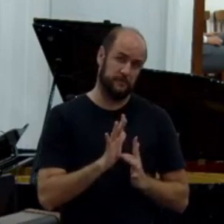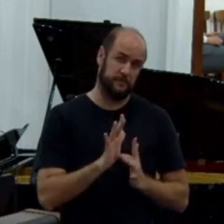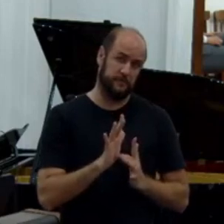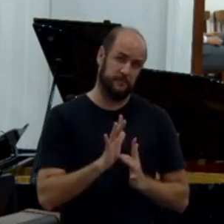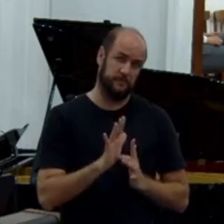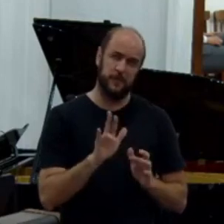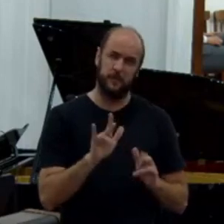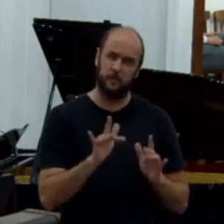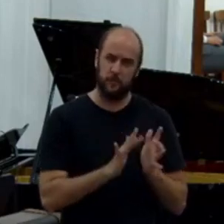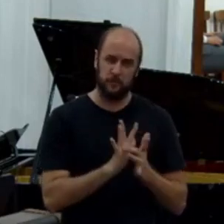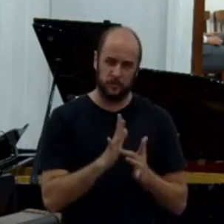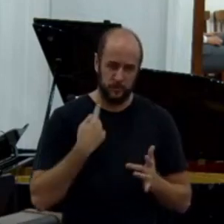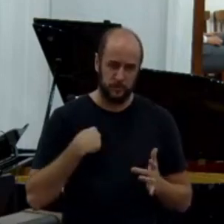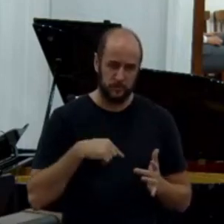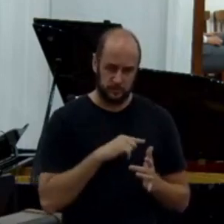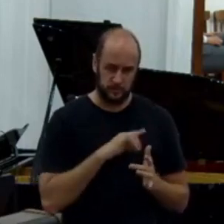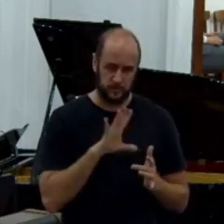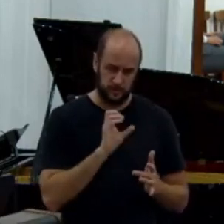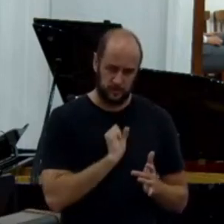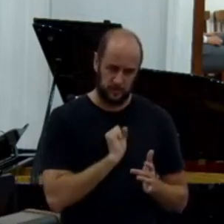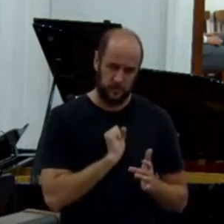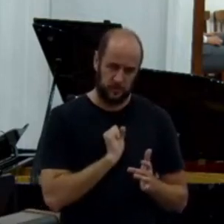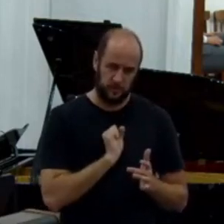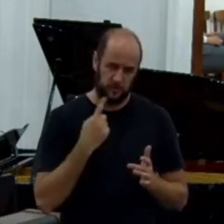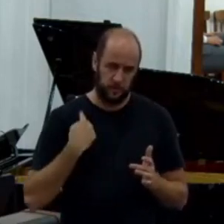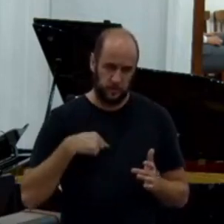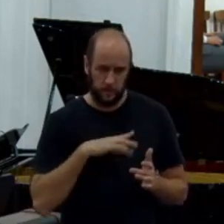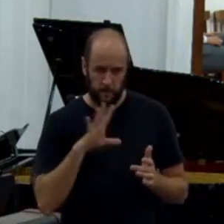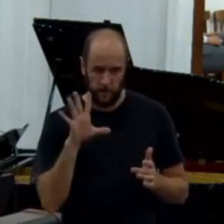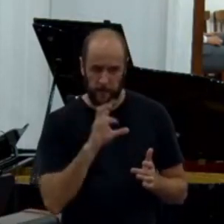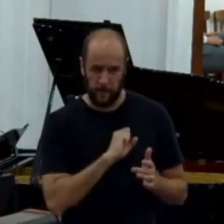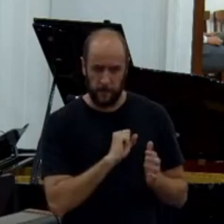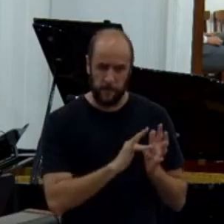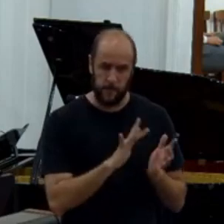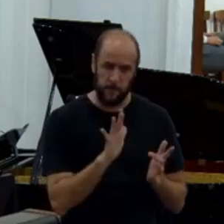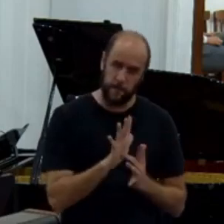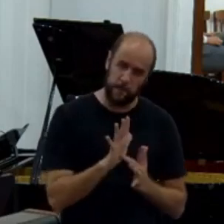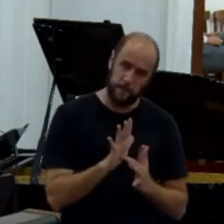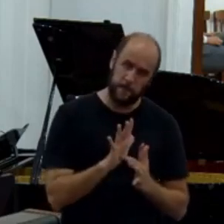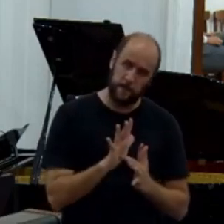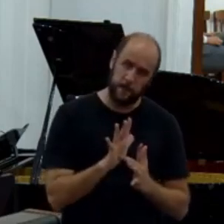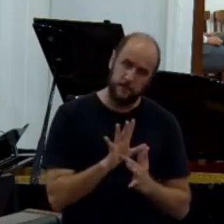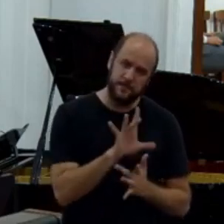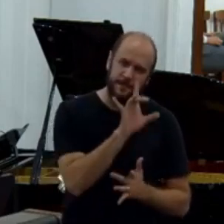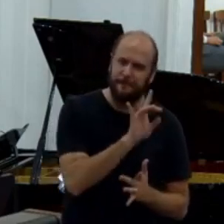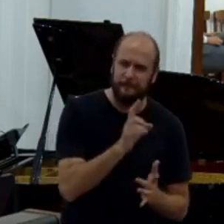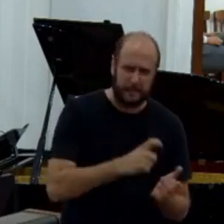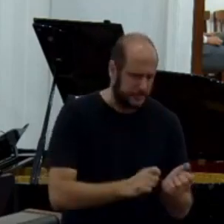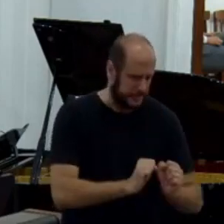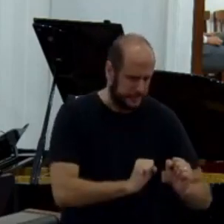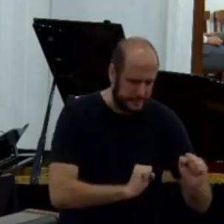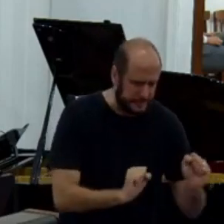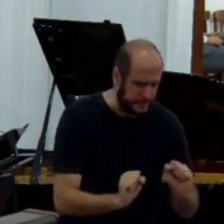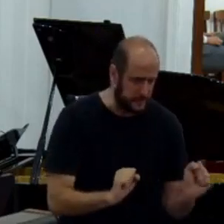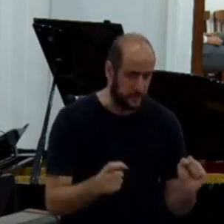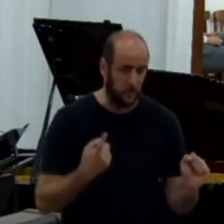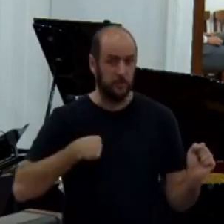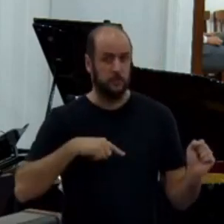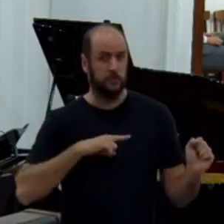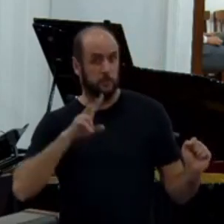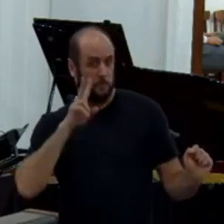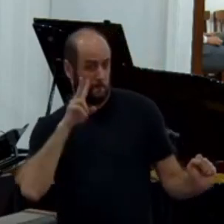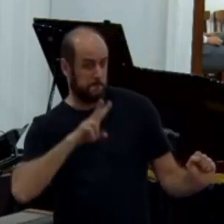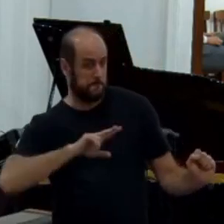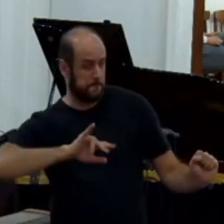Como Jesus ama? Quando nós temos o amor de Jesus, cada irritação torna-se uma